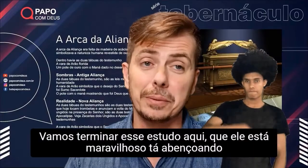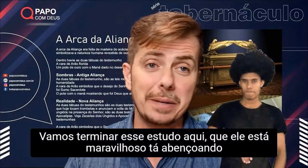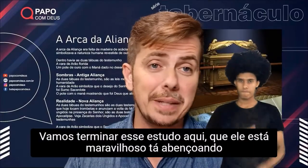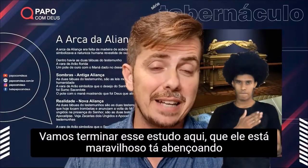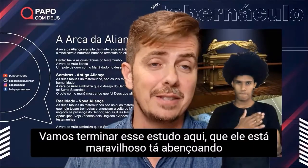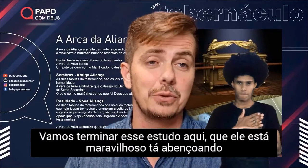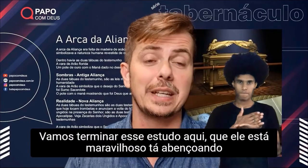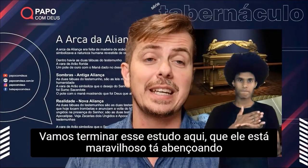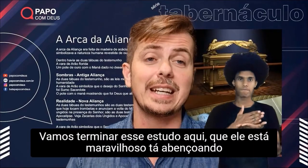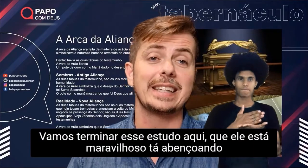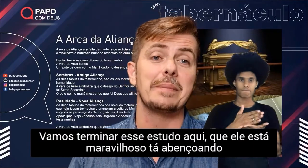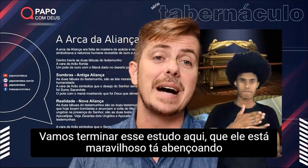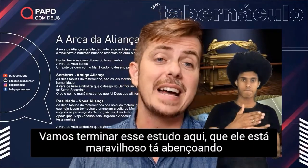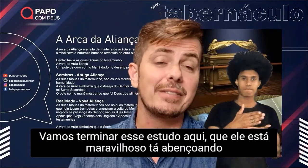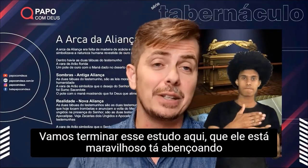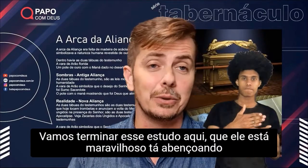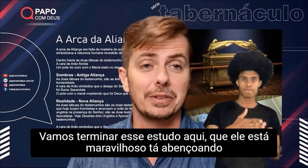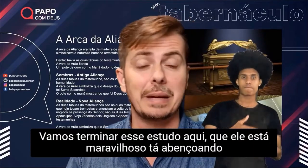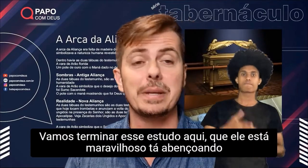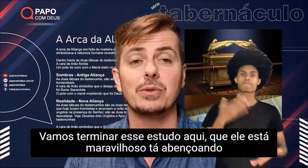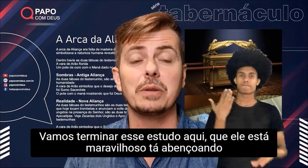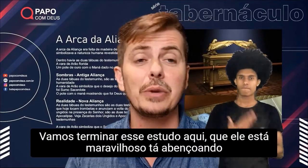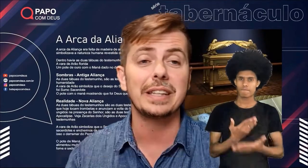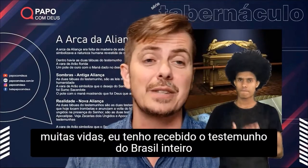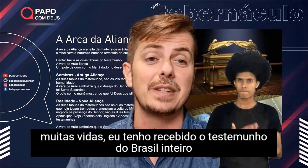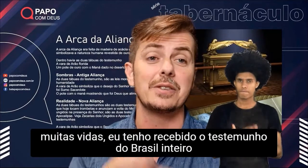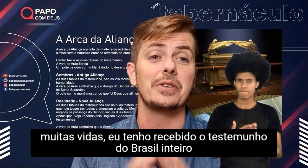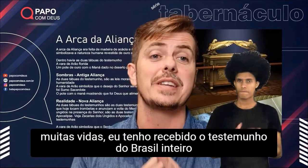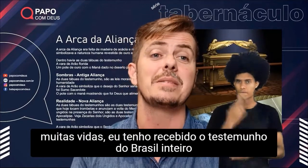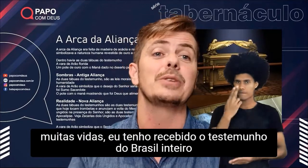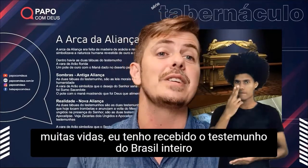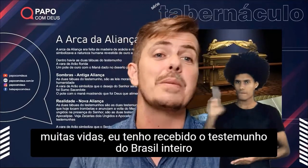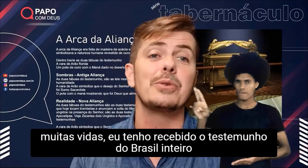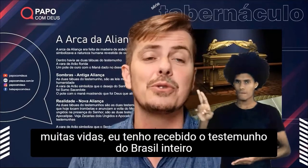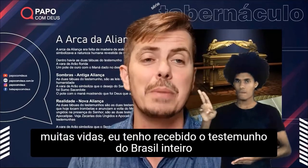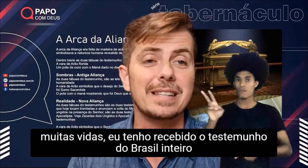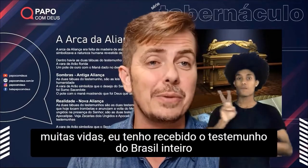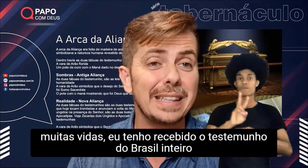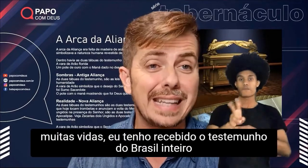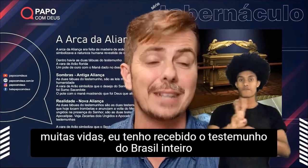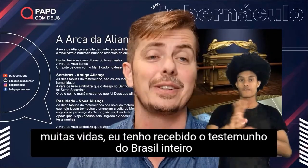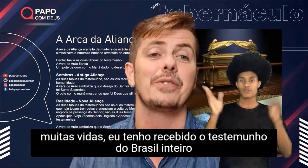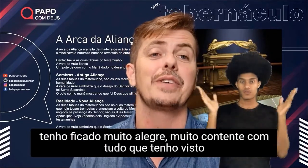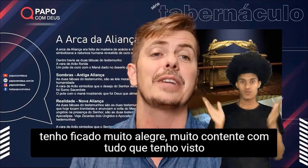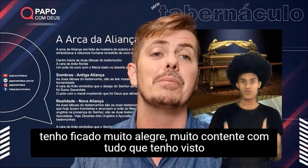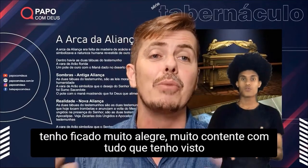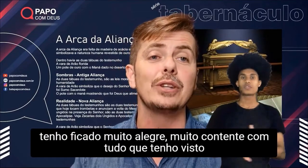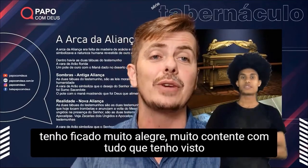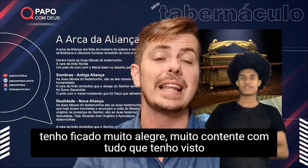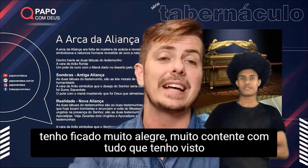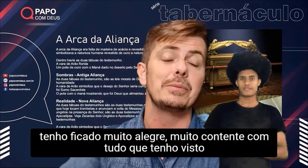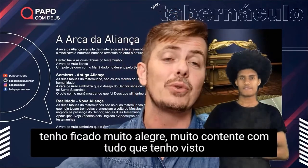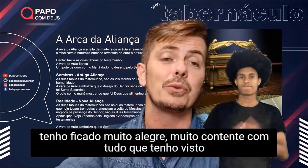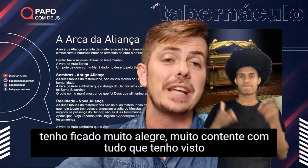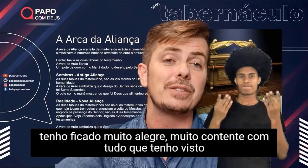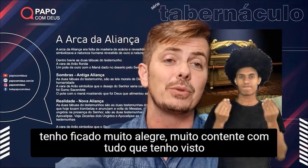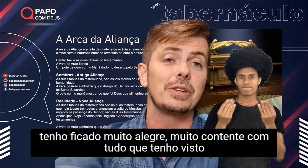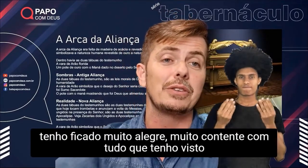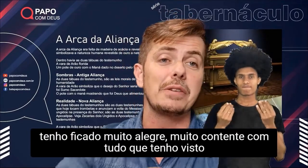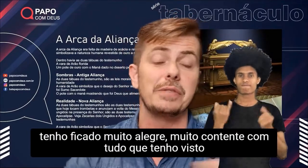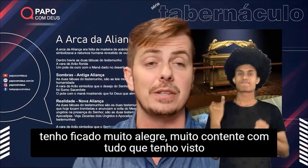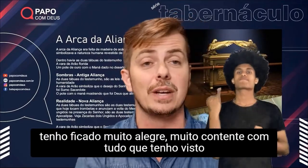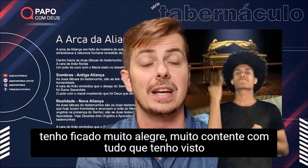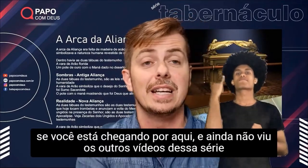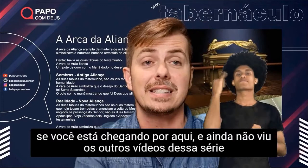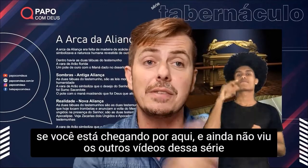Vamos lá, vamos terminar esse estudo aqui que ele tá maravilhoso, tá abençoando muitas vidas. Eu tenho recebido testemunhos do Brasil inteiro e tenho ficado muito alegre, muito contente com